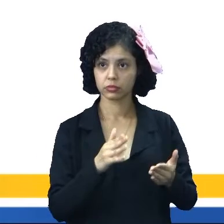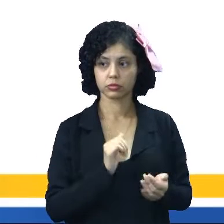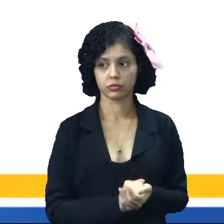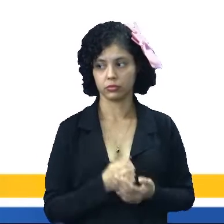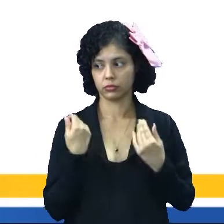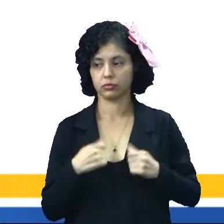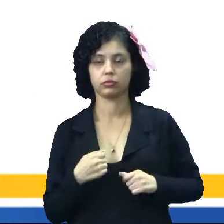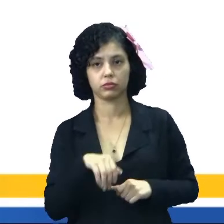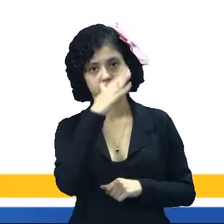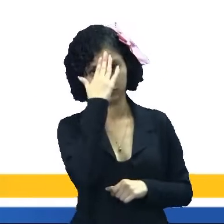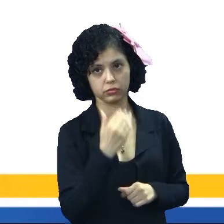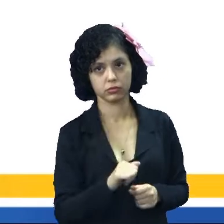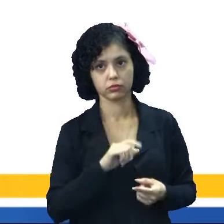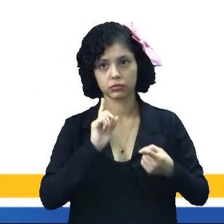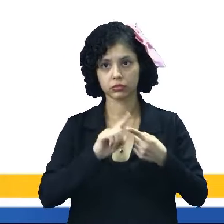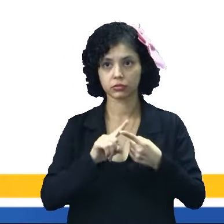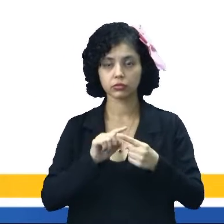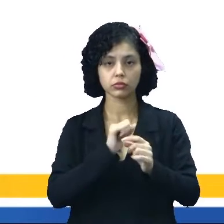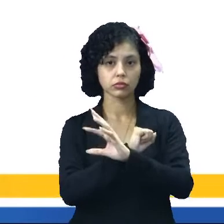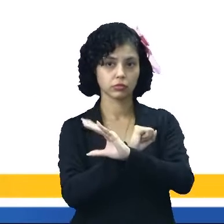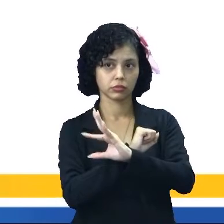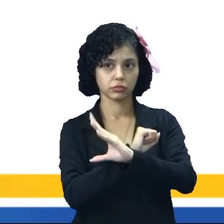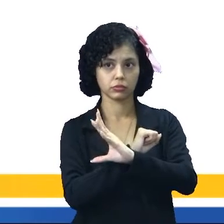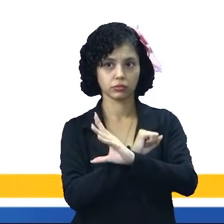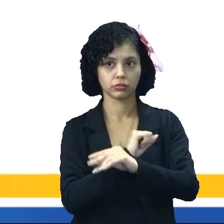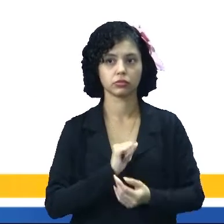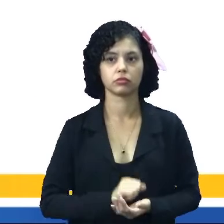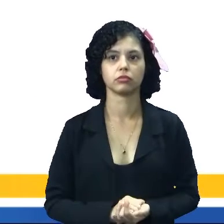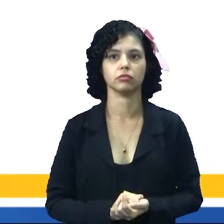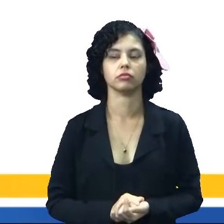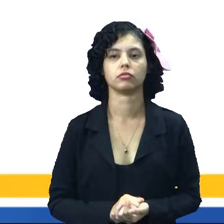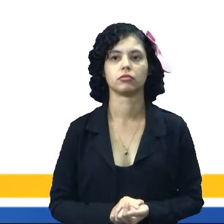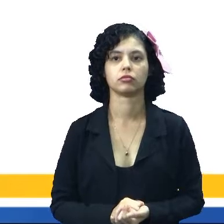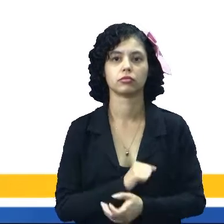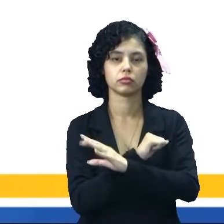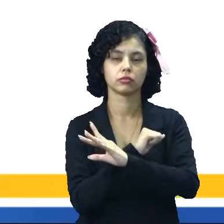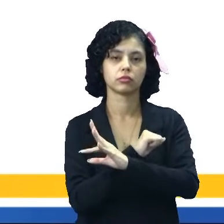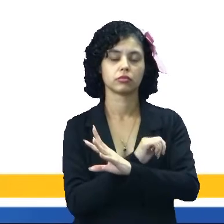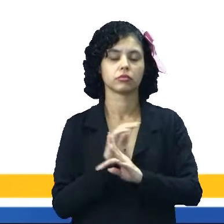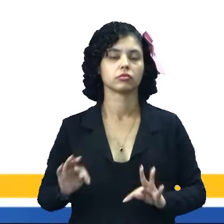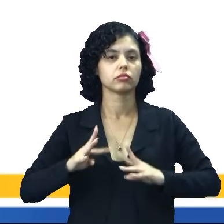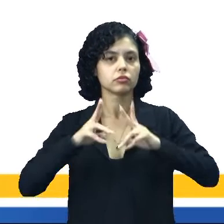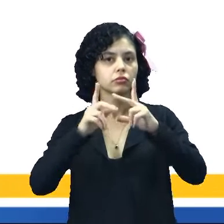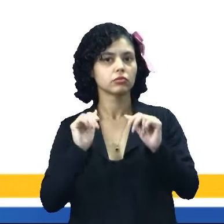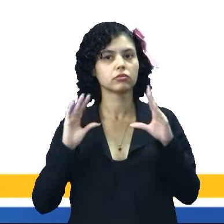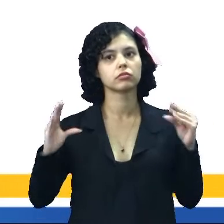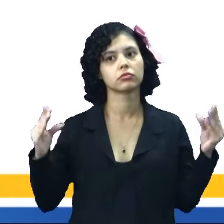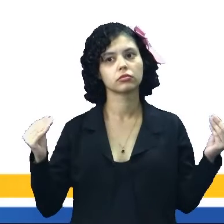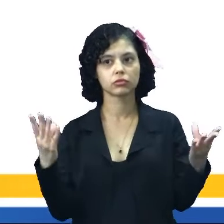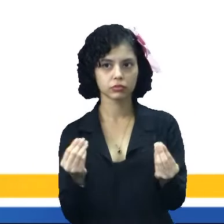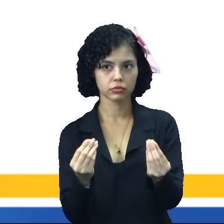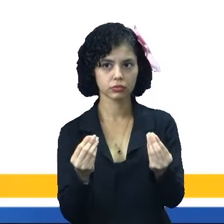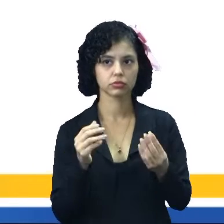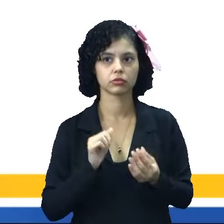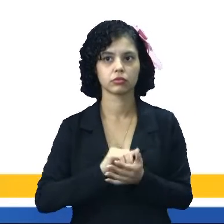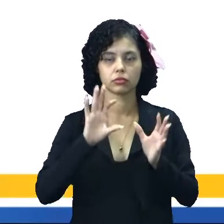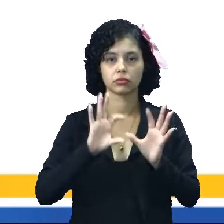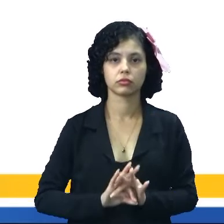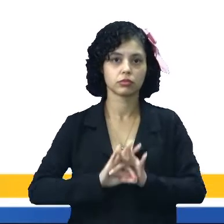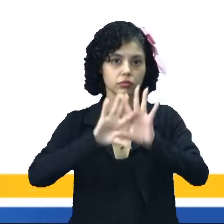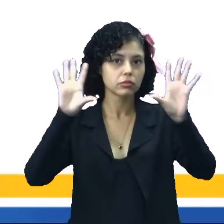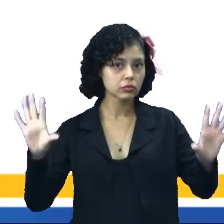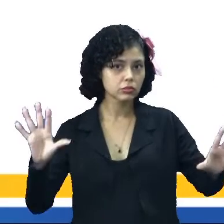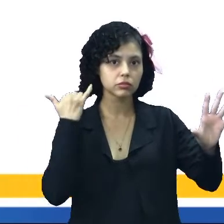categorias que a gente precisa. A primeira delas vai ser o grupo dos ácidos. Ácido é toda substância que